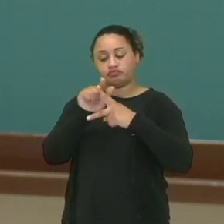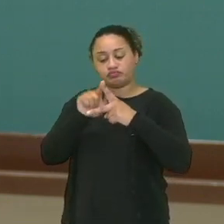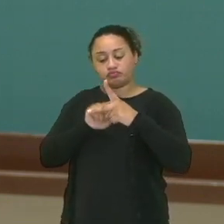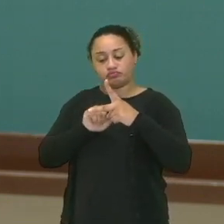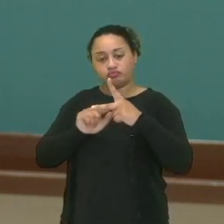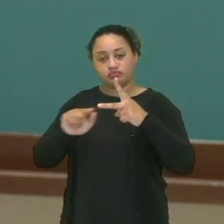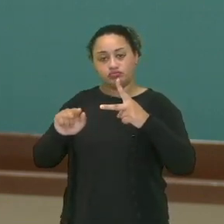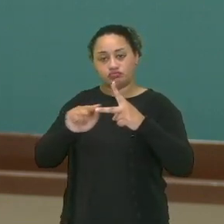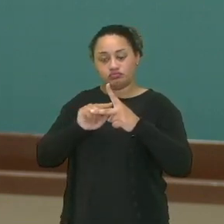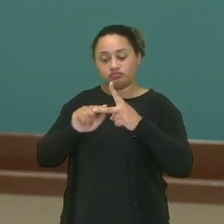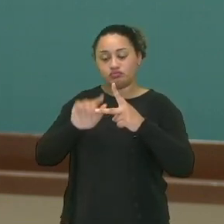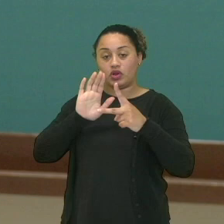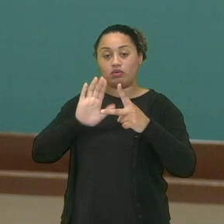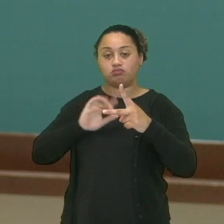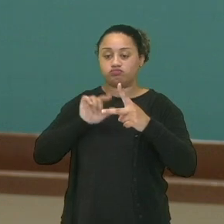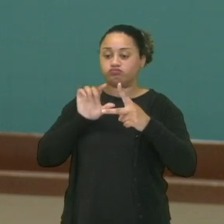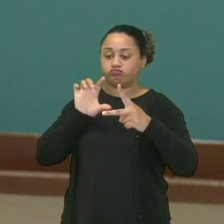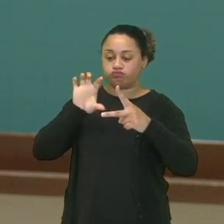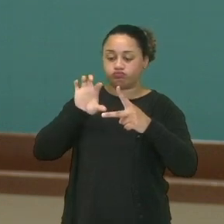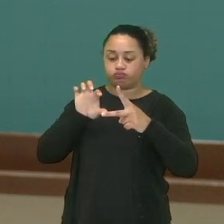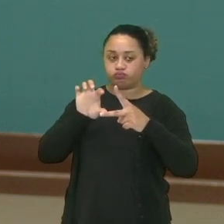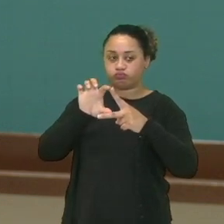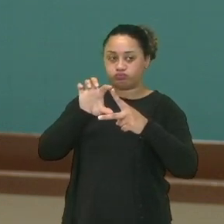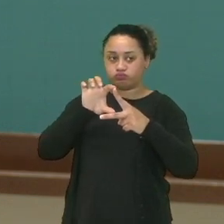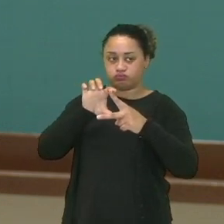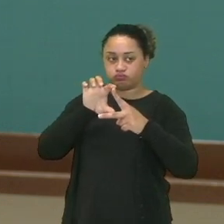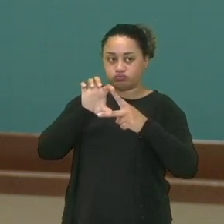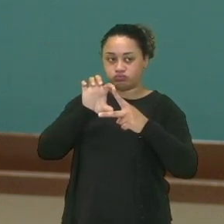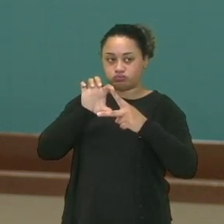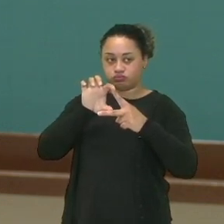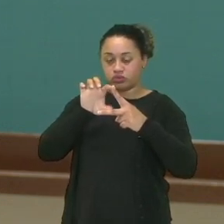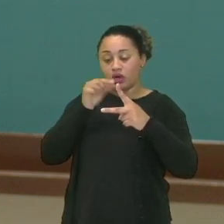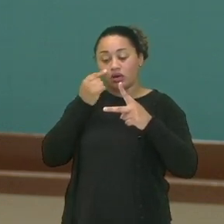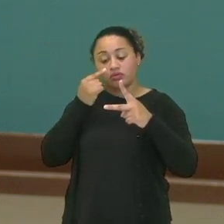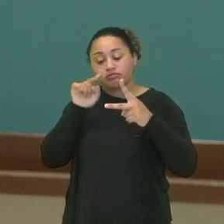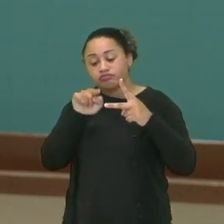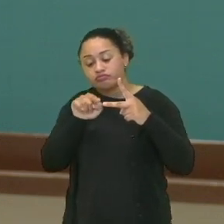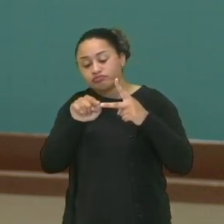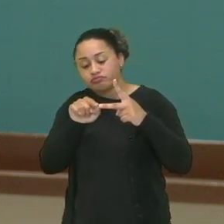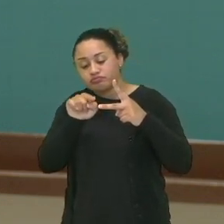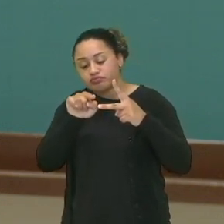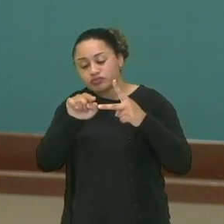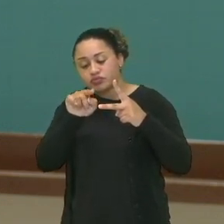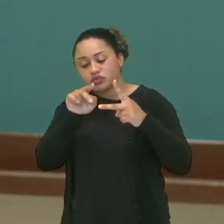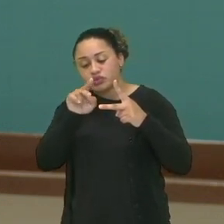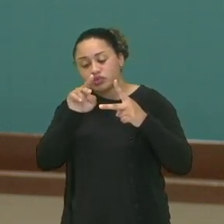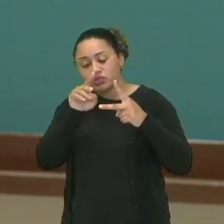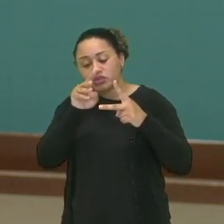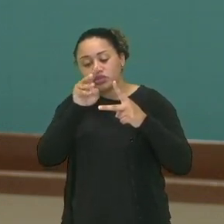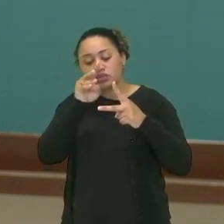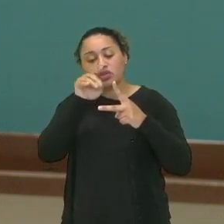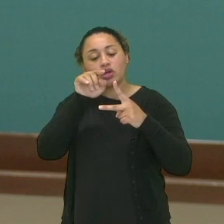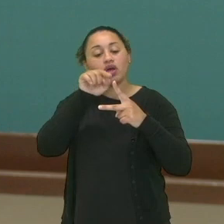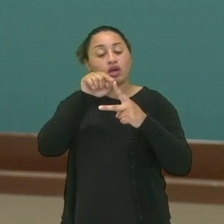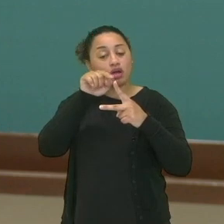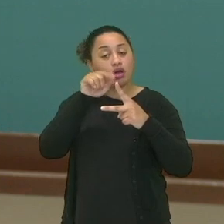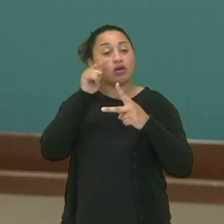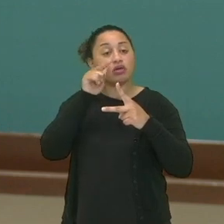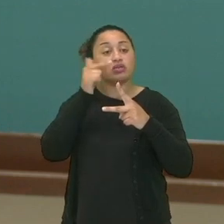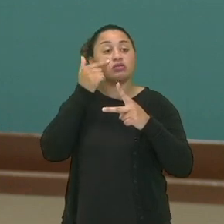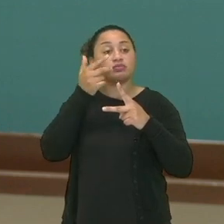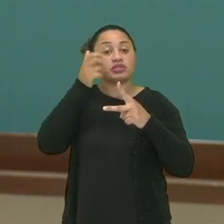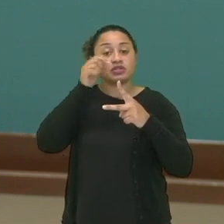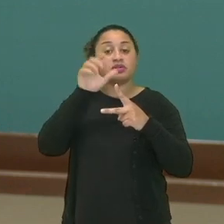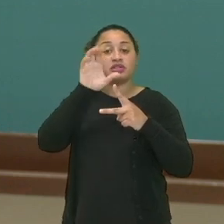ângulo aqui, tá? Que tá bem clarinho lá por trás, né? Uma retinha, né? As duas semi-retinhas roxas, tá? Nós